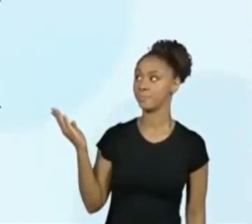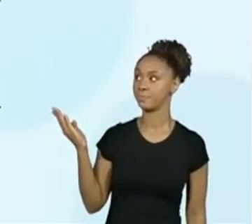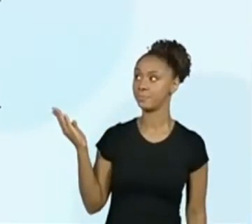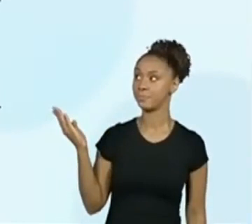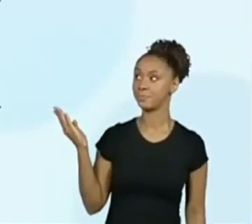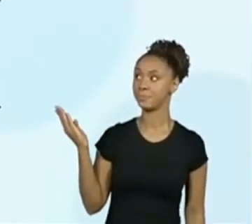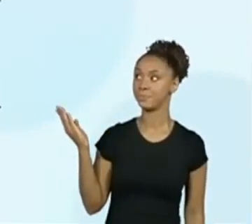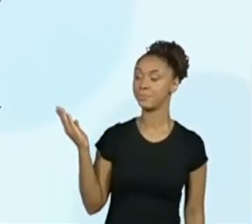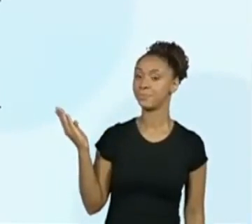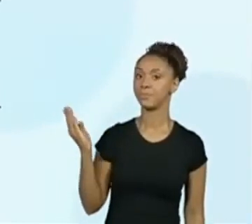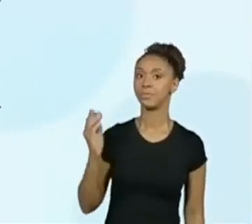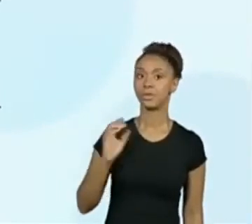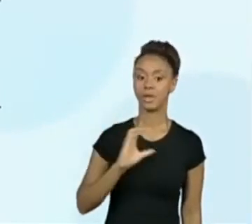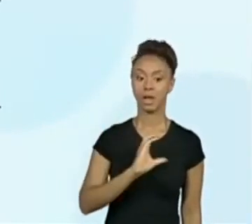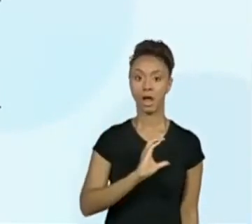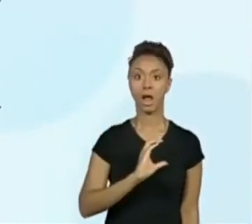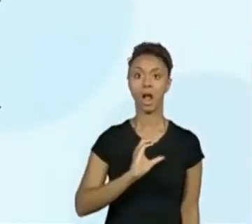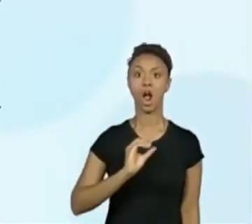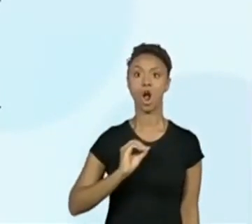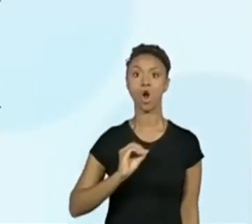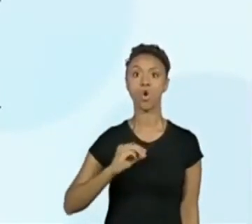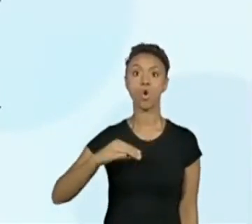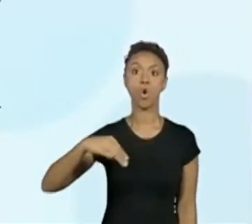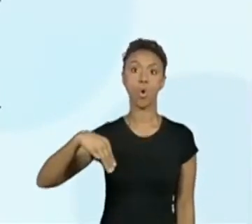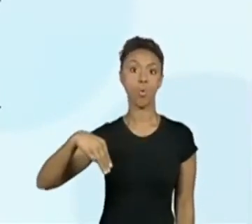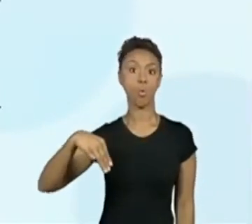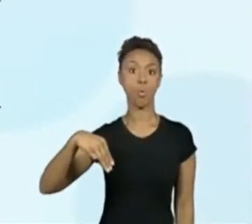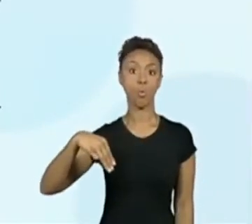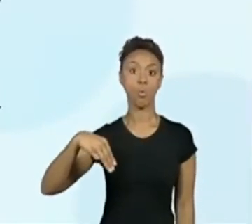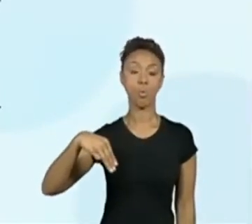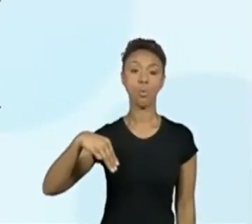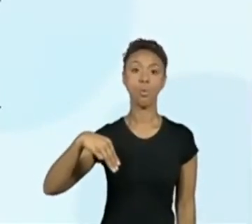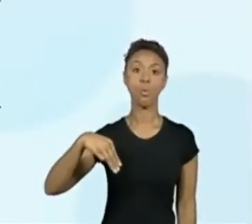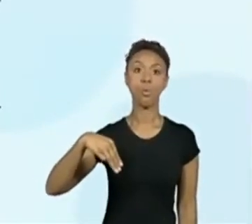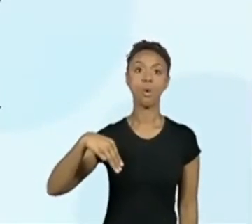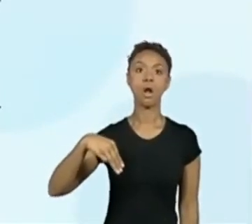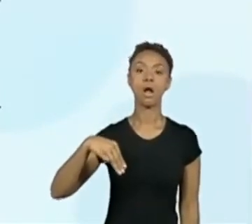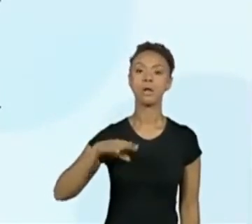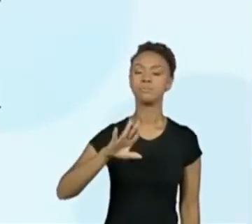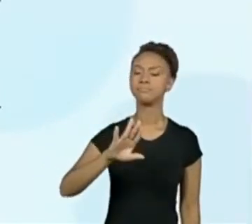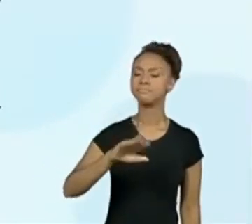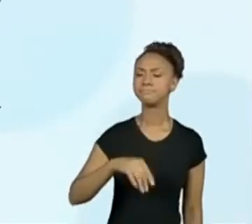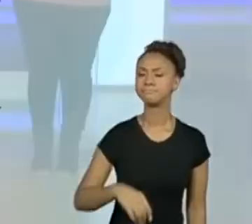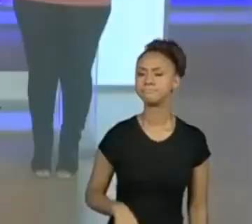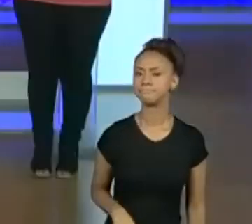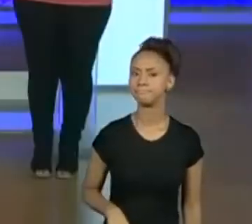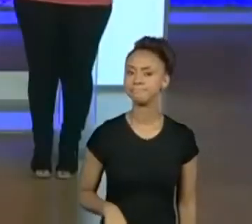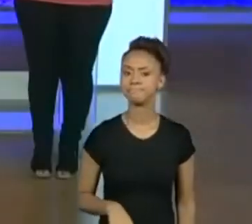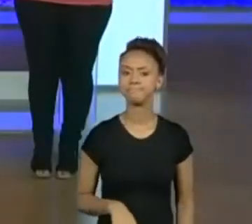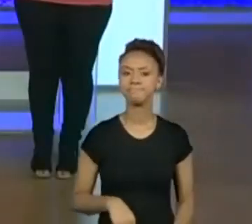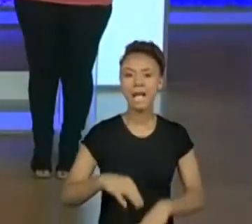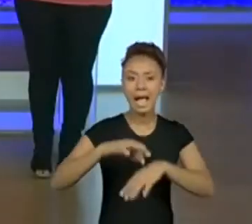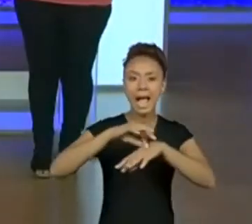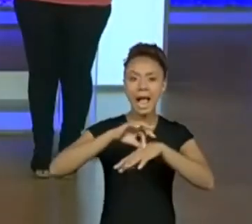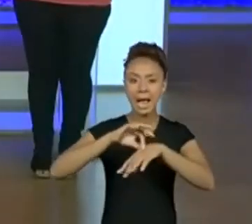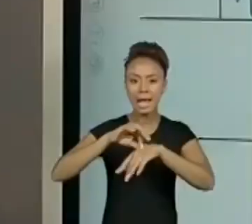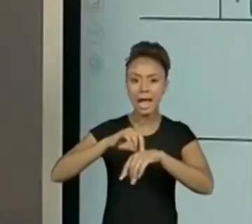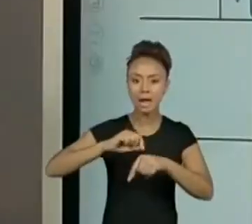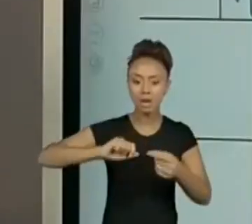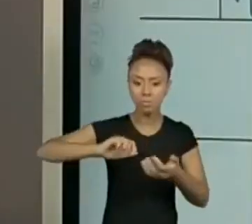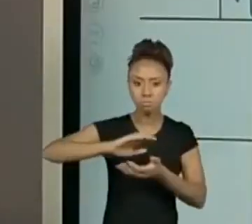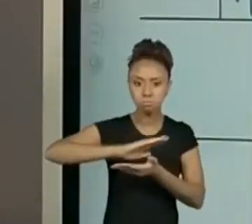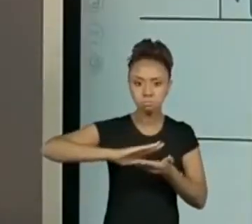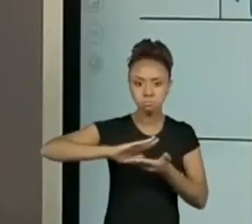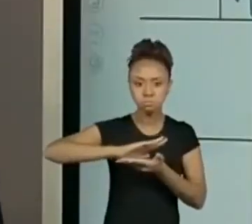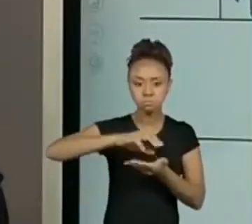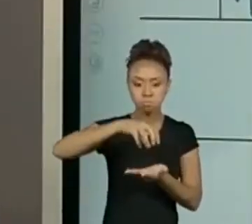Com. Com, olha o com. Macarrão. Almôndegas. Com. Esse almôndegas, eu só quero que vocês